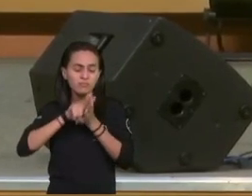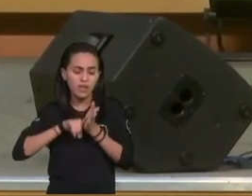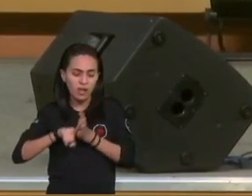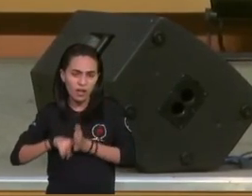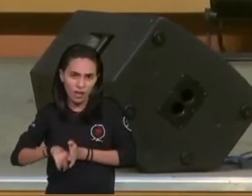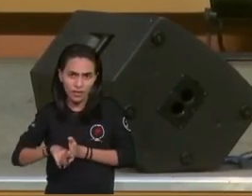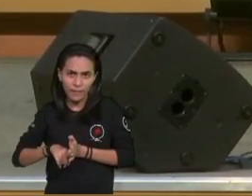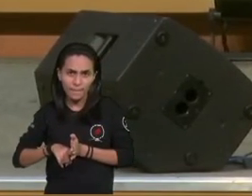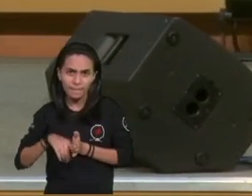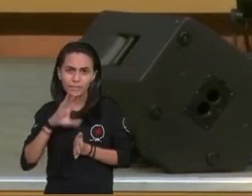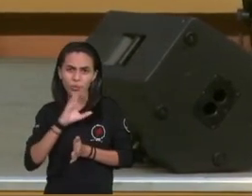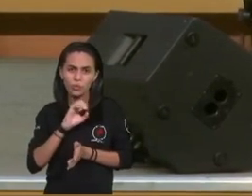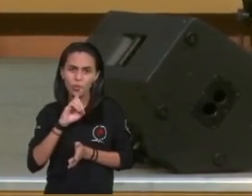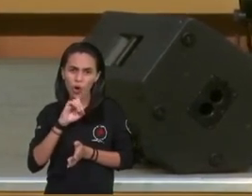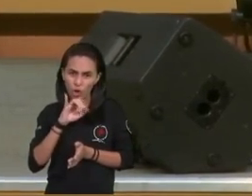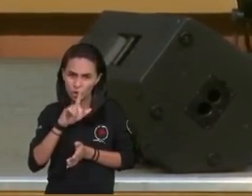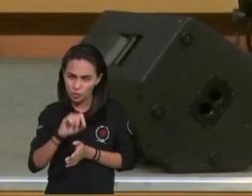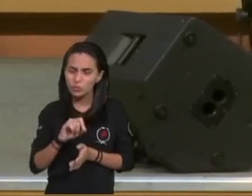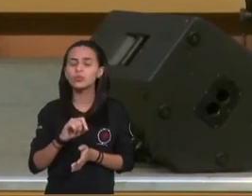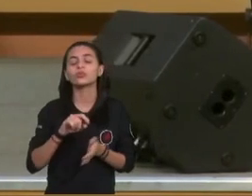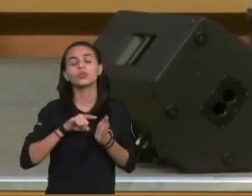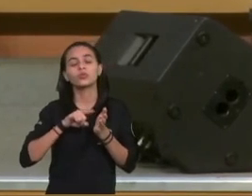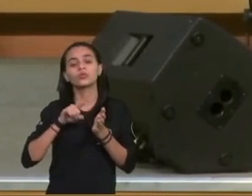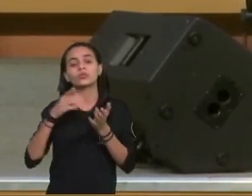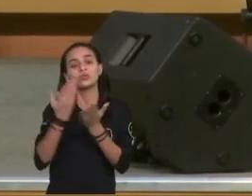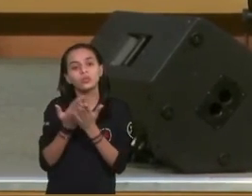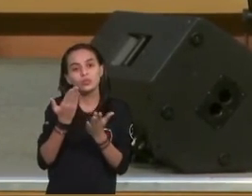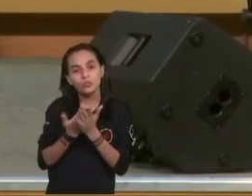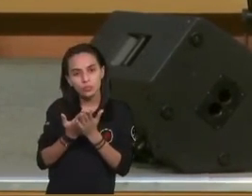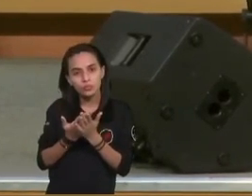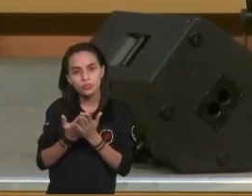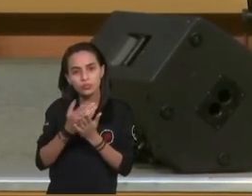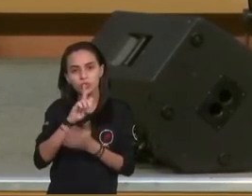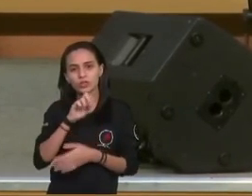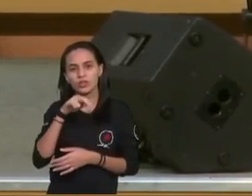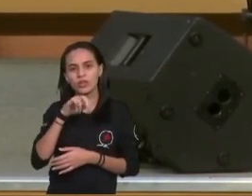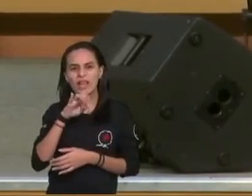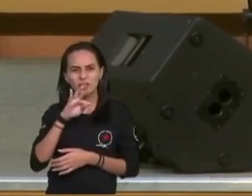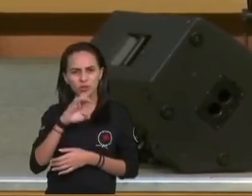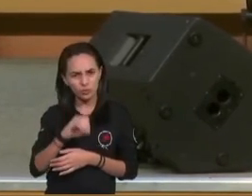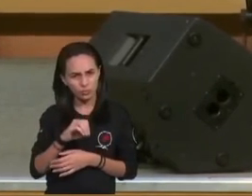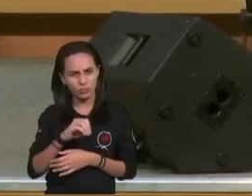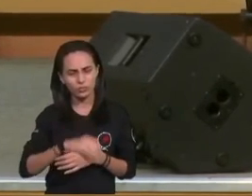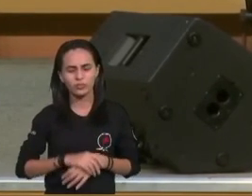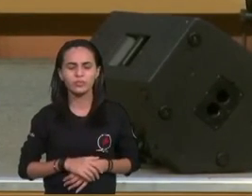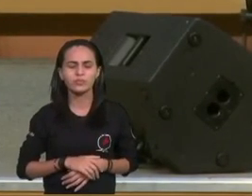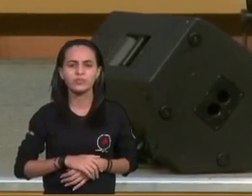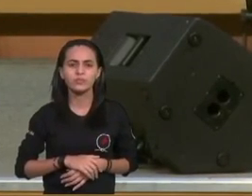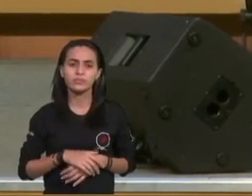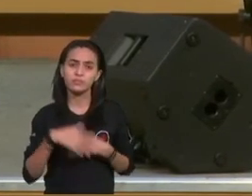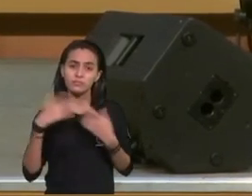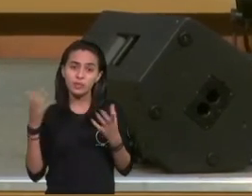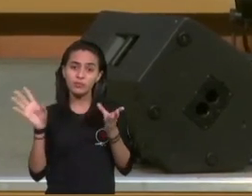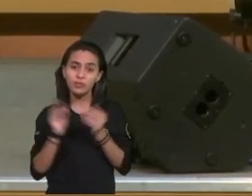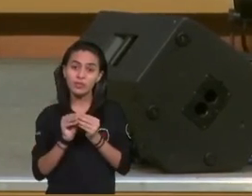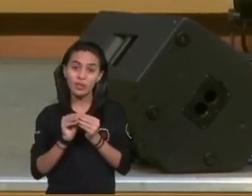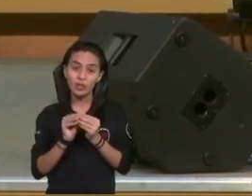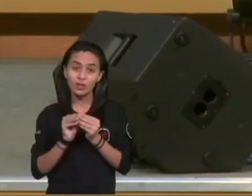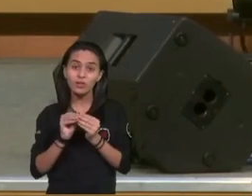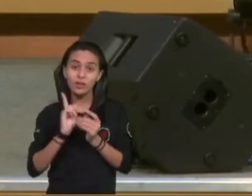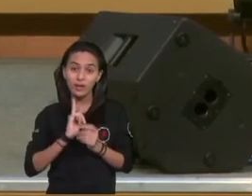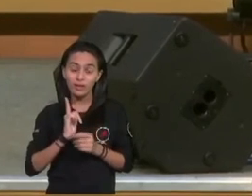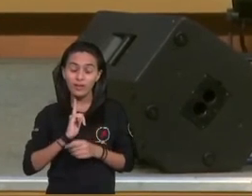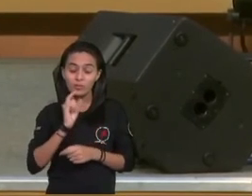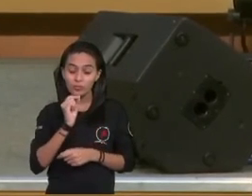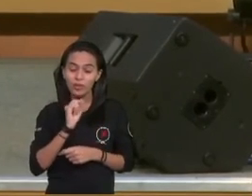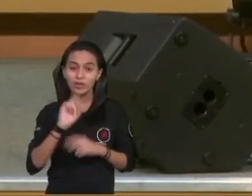do Genoma com o estudo genético né e do genoma humano se chega à conclusão que todos os